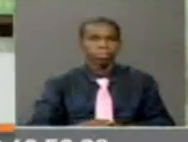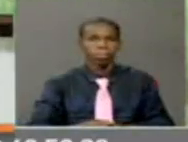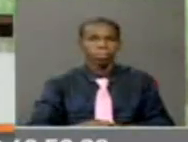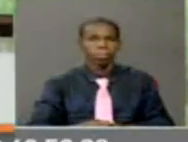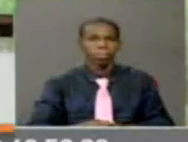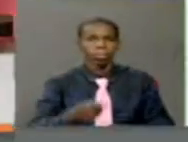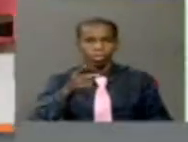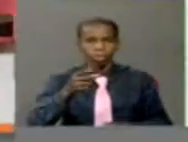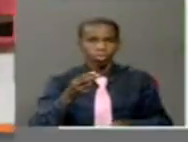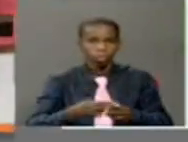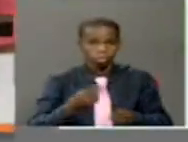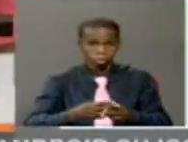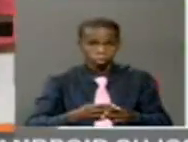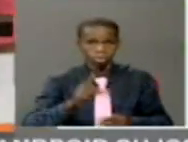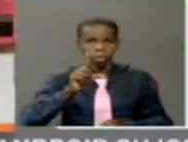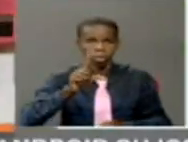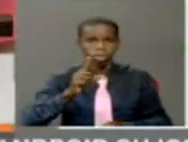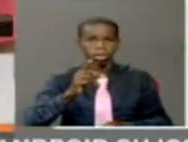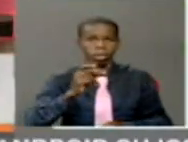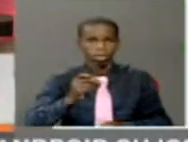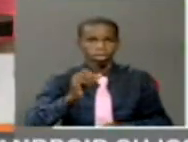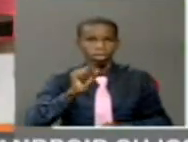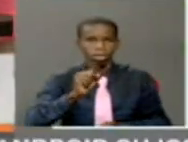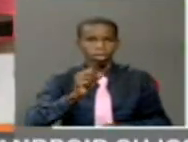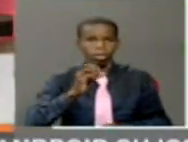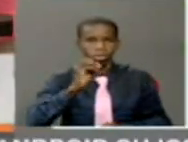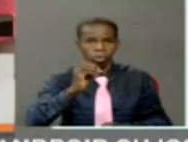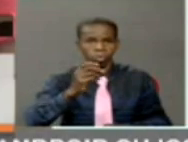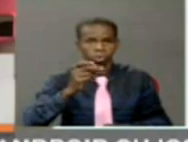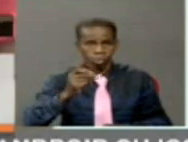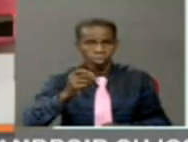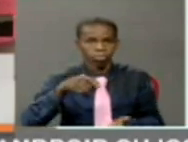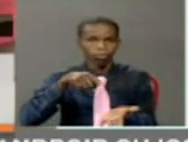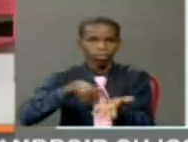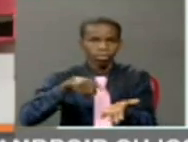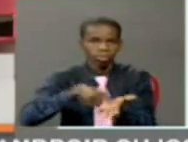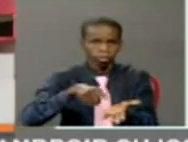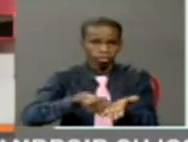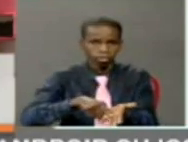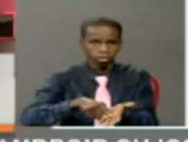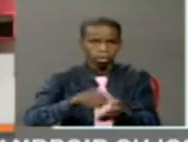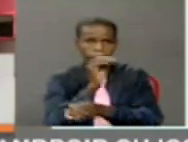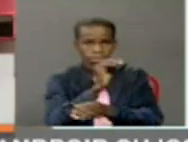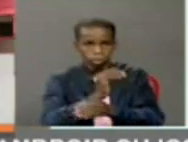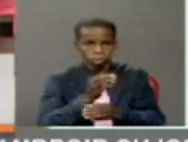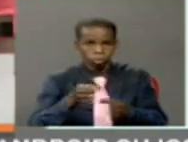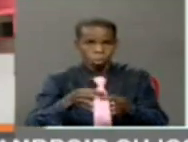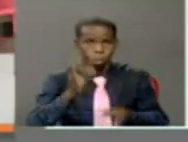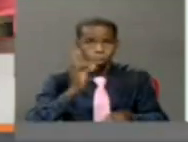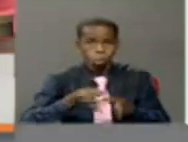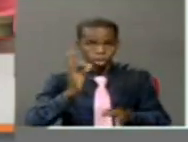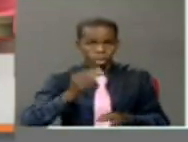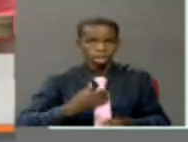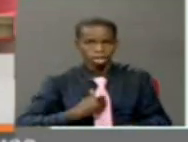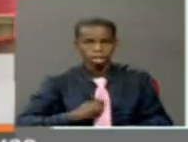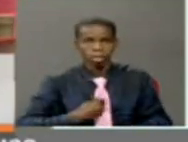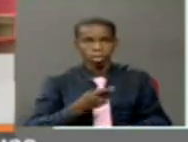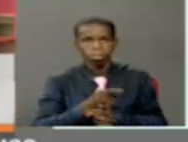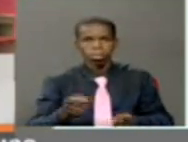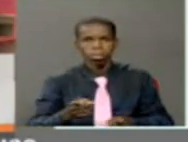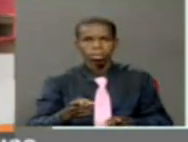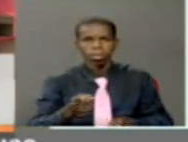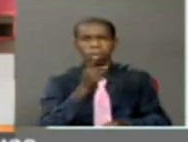na lagoa mais famosa do Ix. Por que que chamam-na Lagoa do Feitiço? Será pelo facto de ter uma história